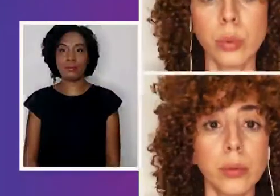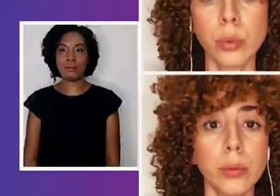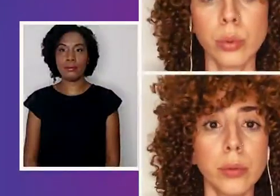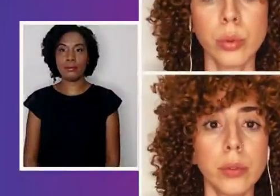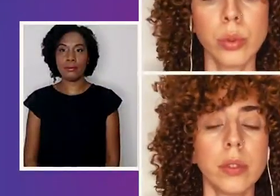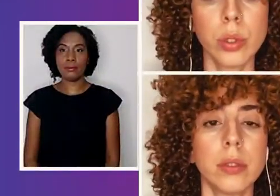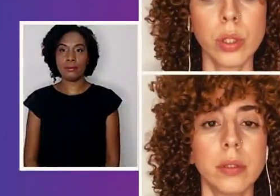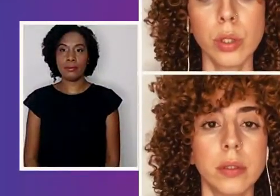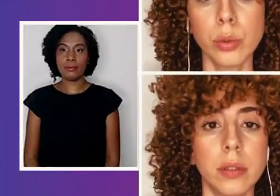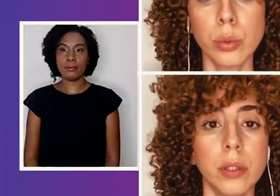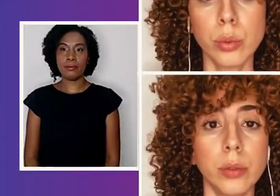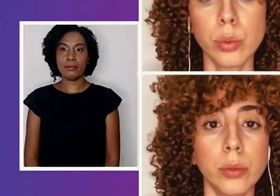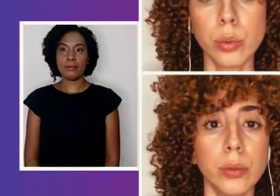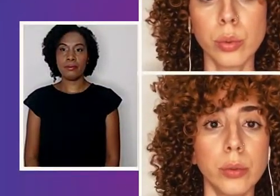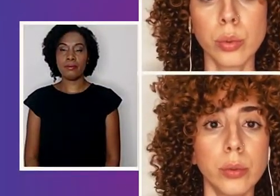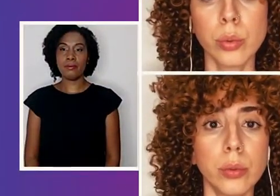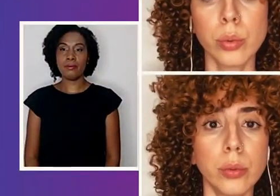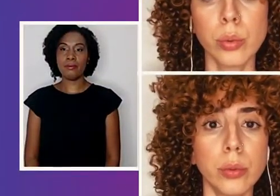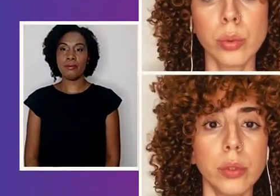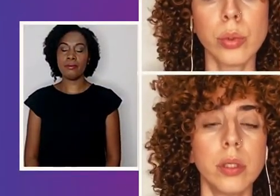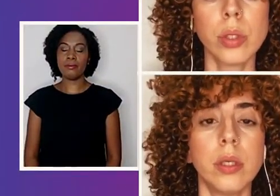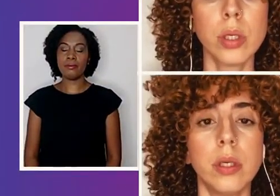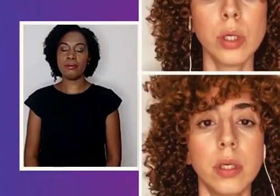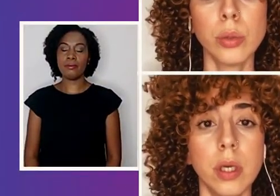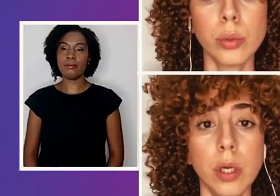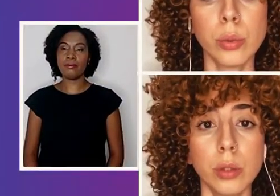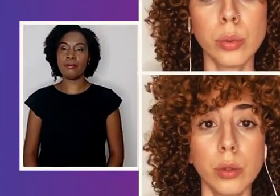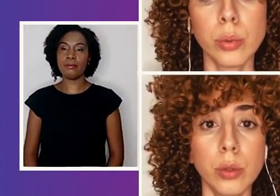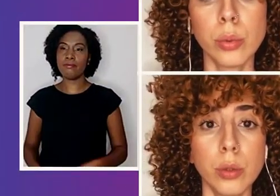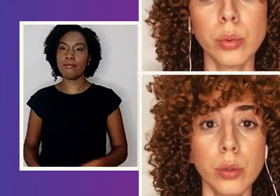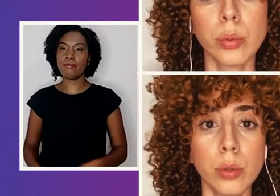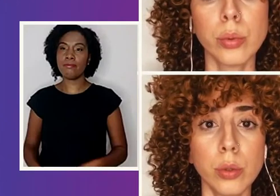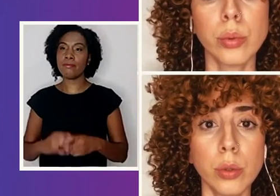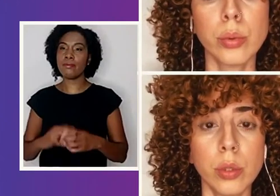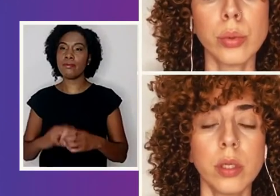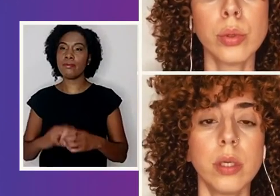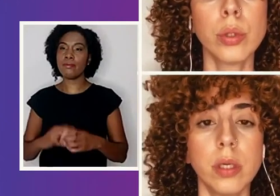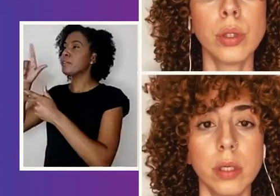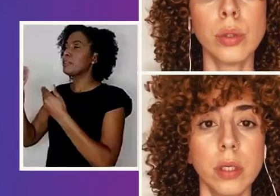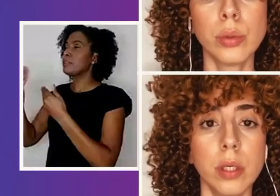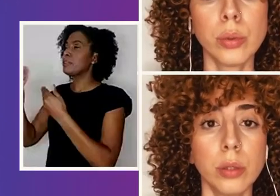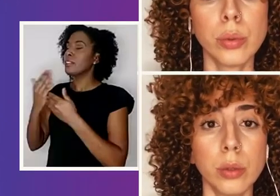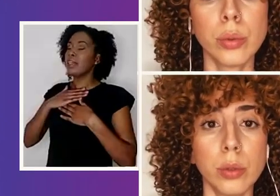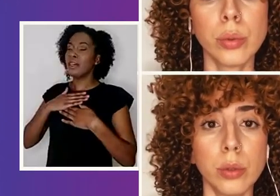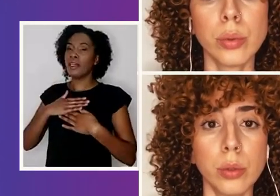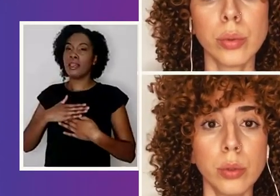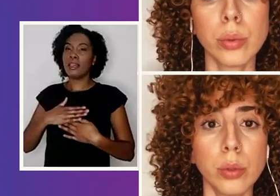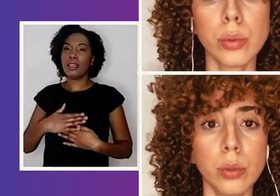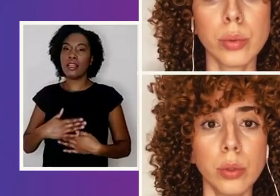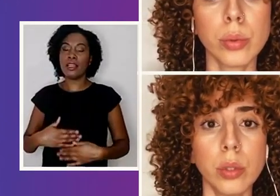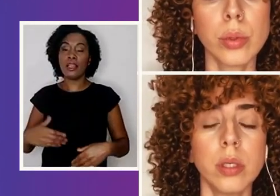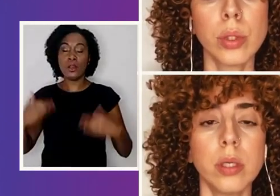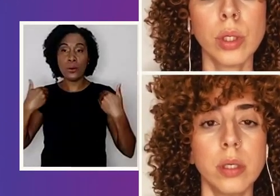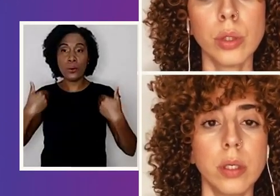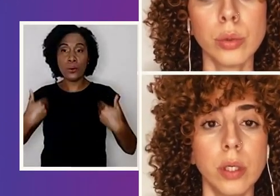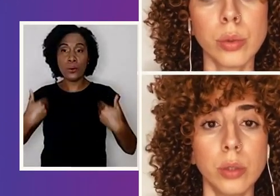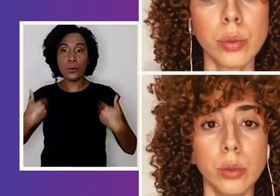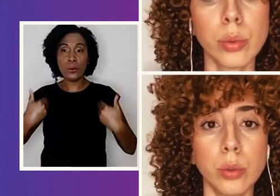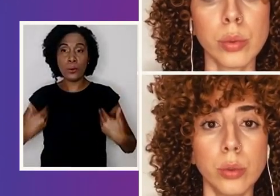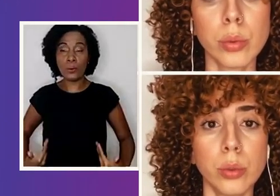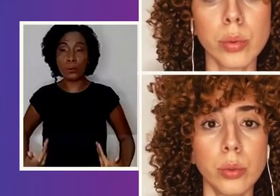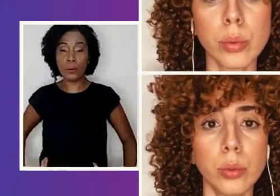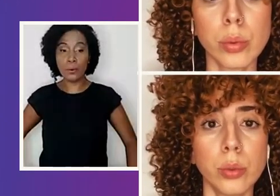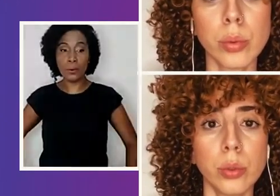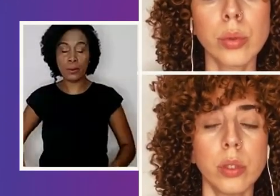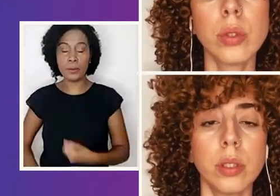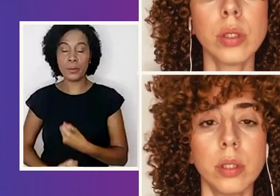Mesmo quando tudo pede um pouco mais de calma, até quando o corpo pede um pouco mais de alma,